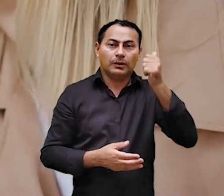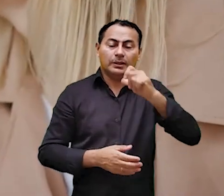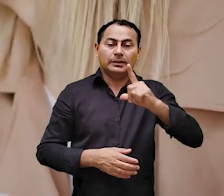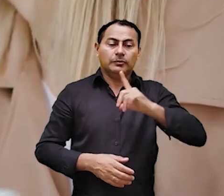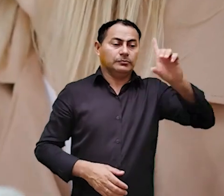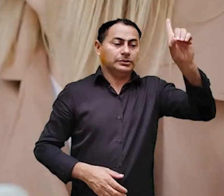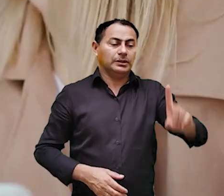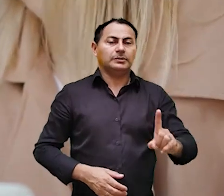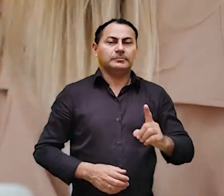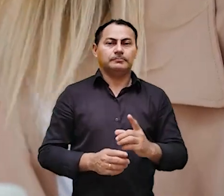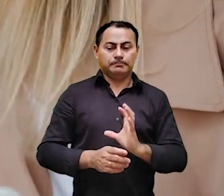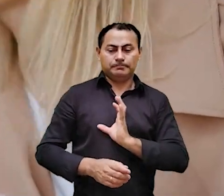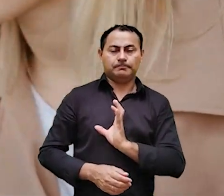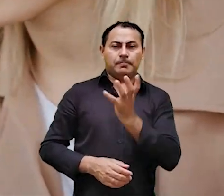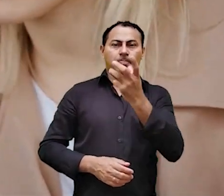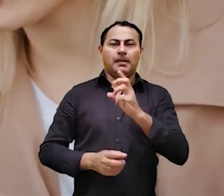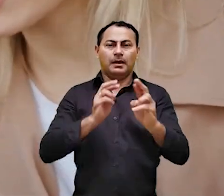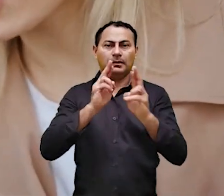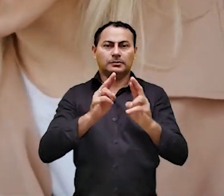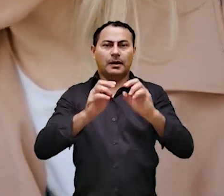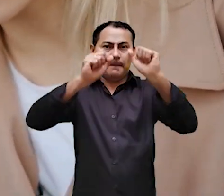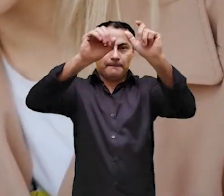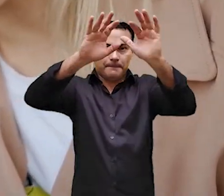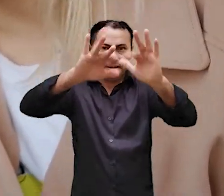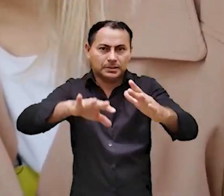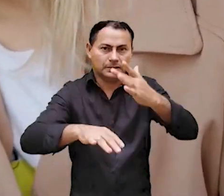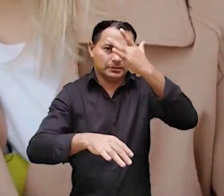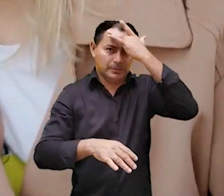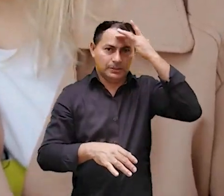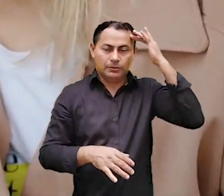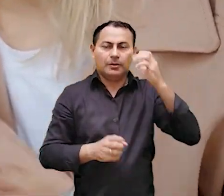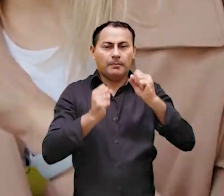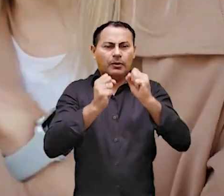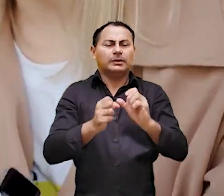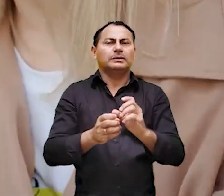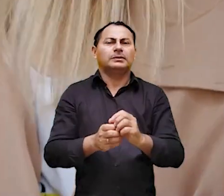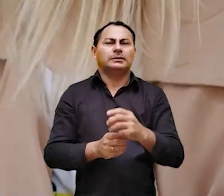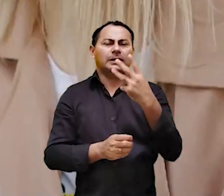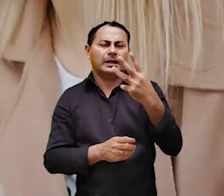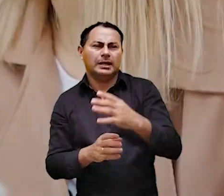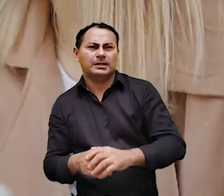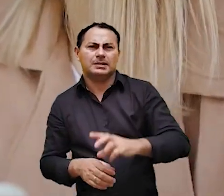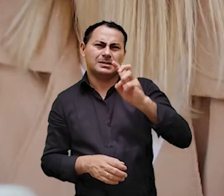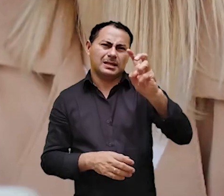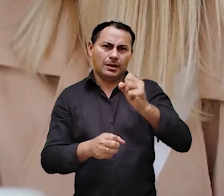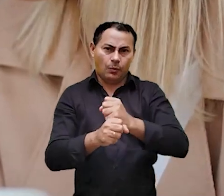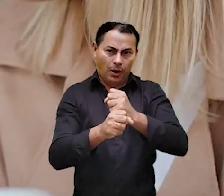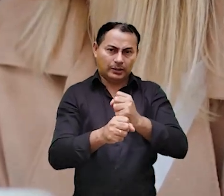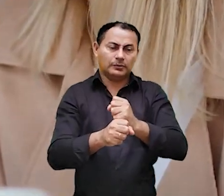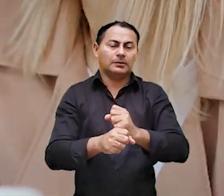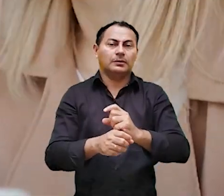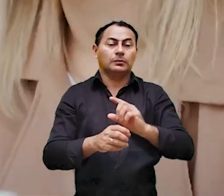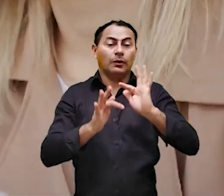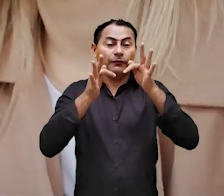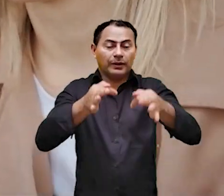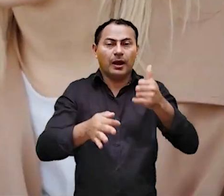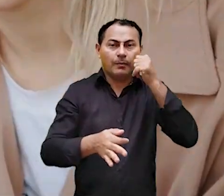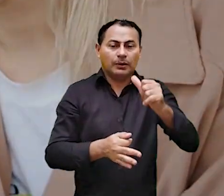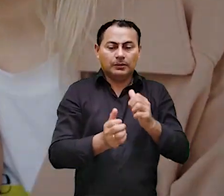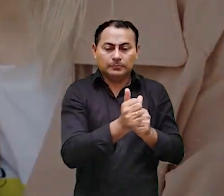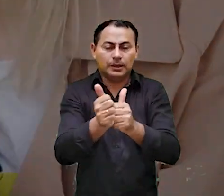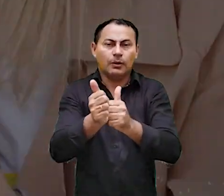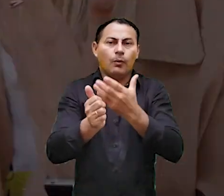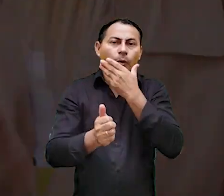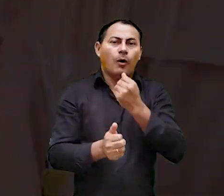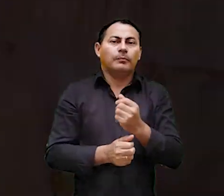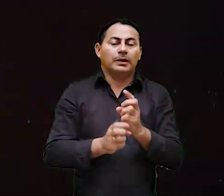algumas mulheres têm o direito de serem convencidas em relação às bênçãos do homem. Pode levar 3 ou 5 anos, mas ao final, a